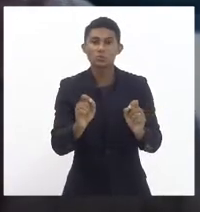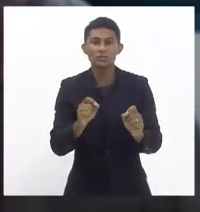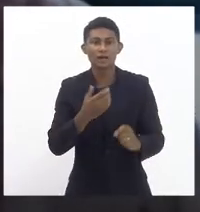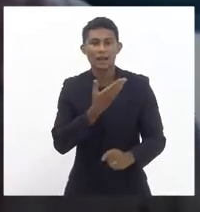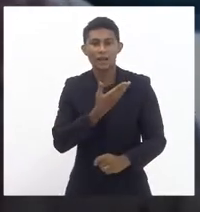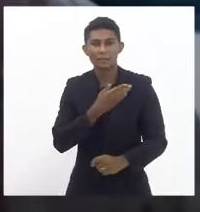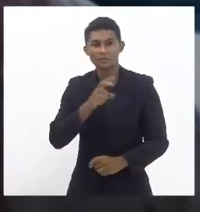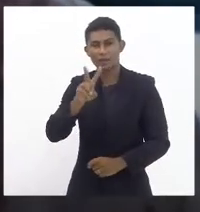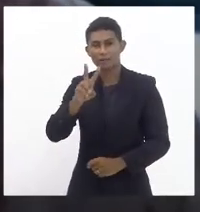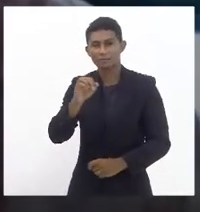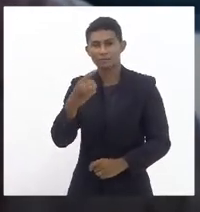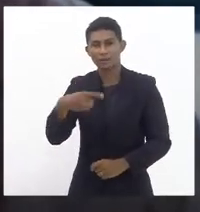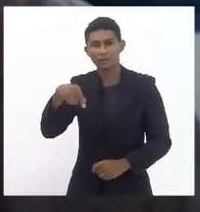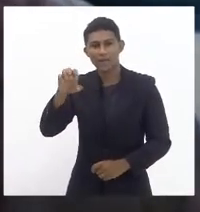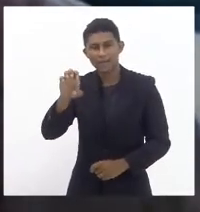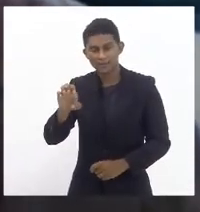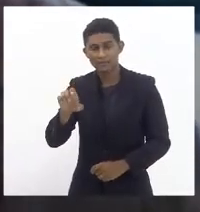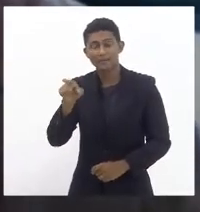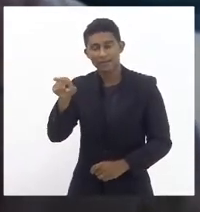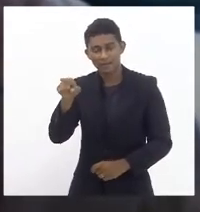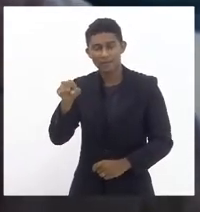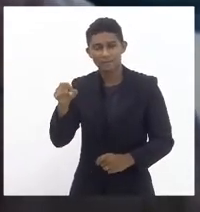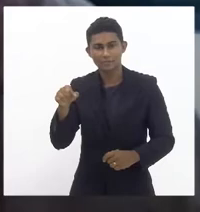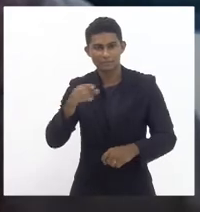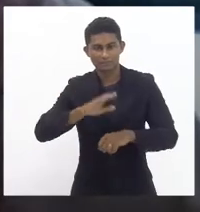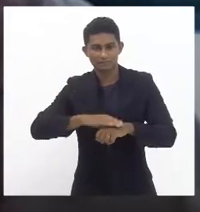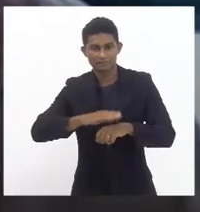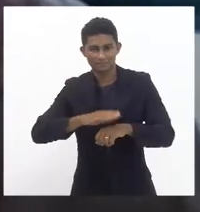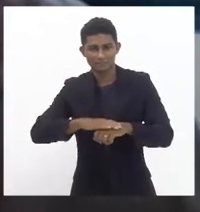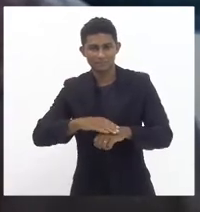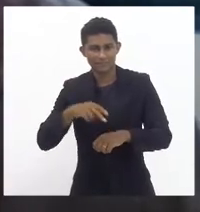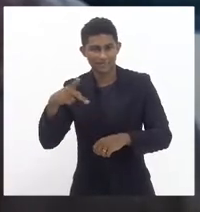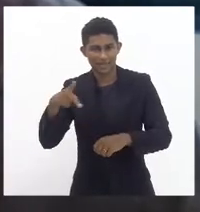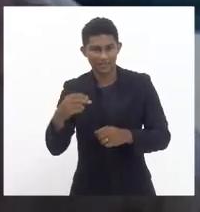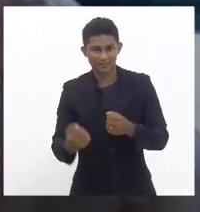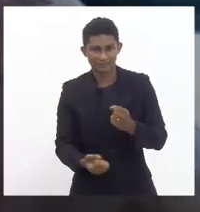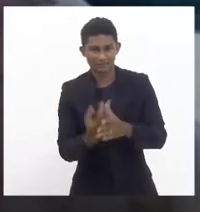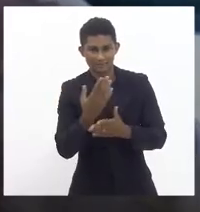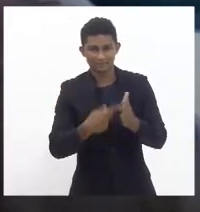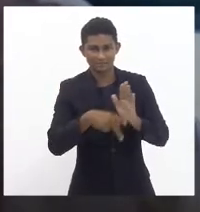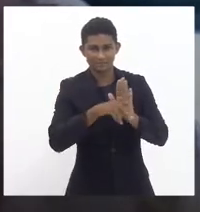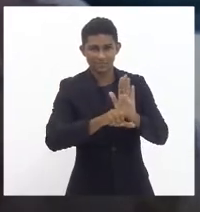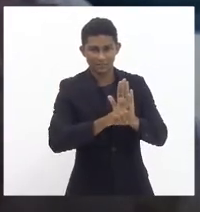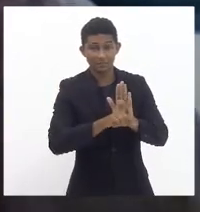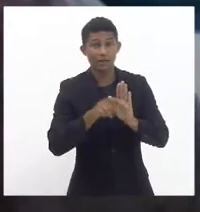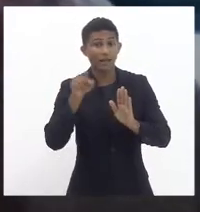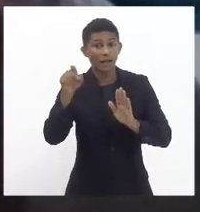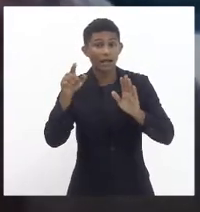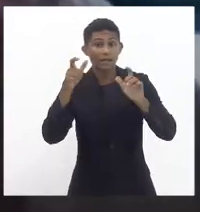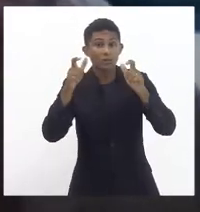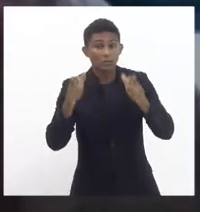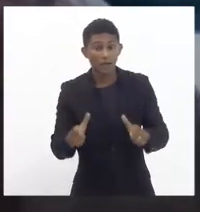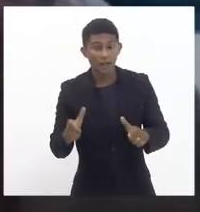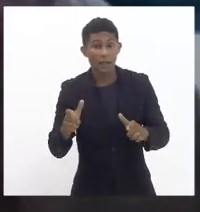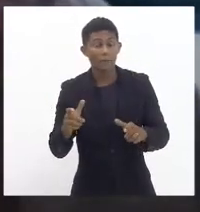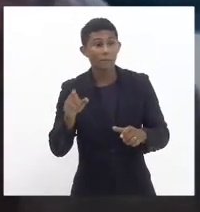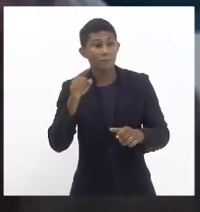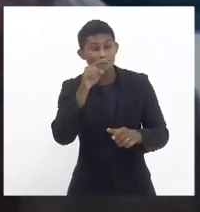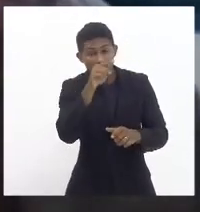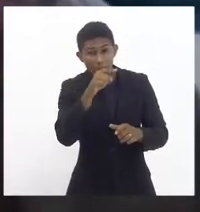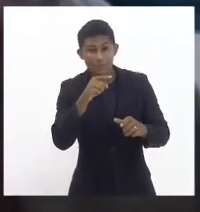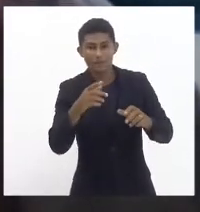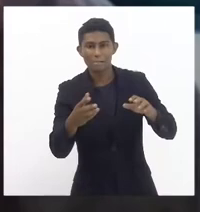waldeck e autor do projeto e tá em Brasília ele me ligou agora daí ele tava com